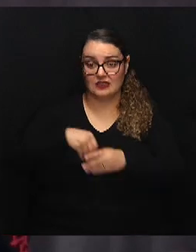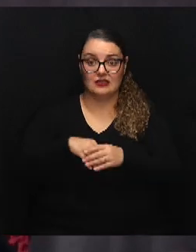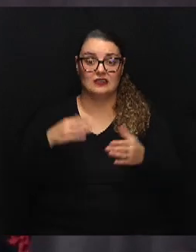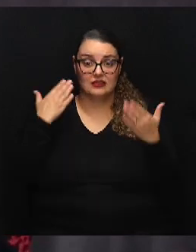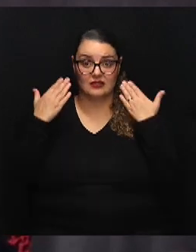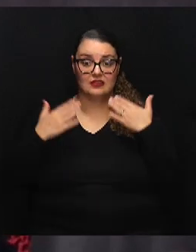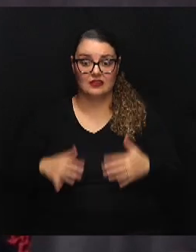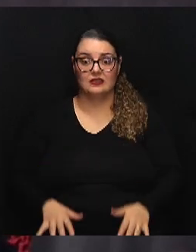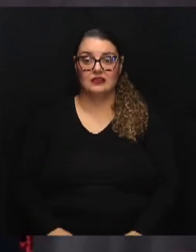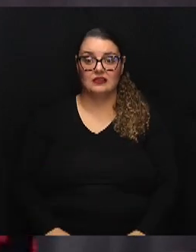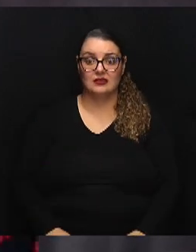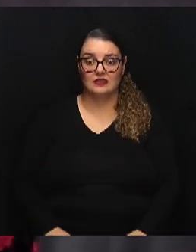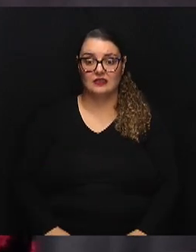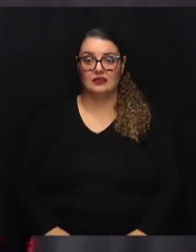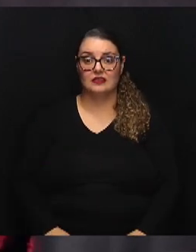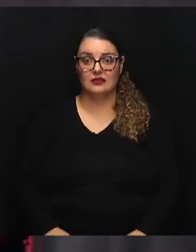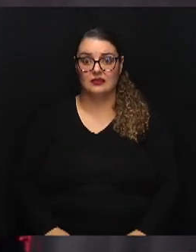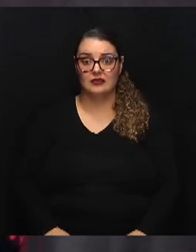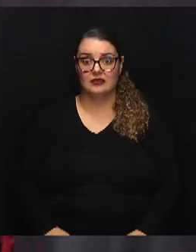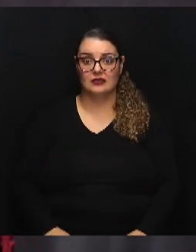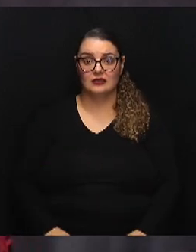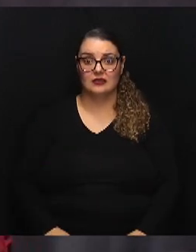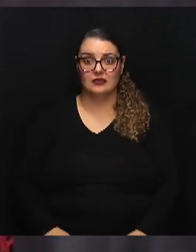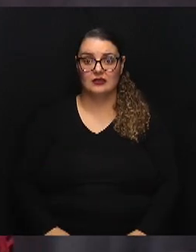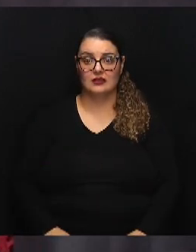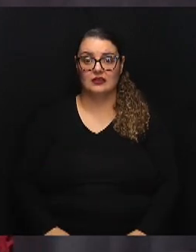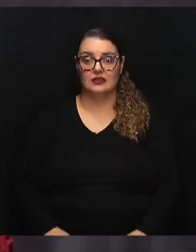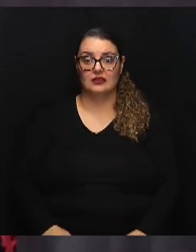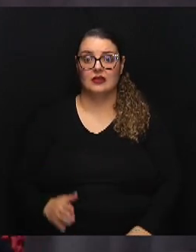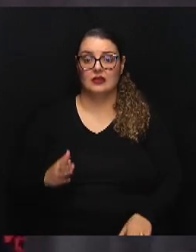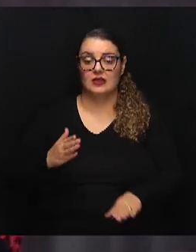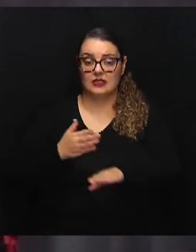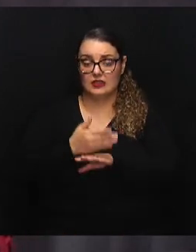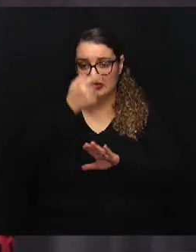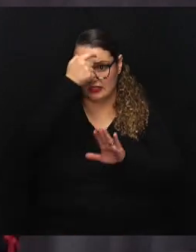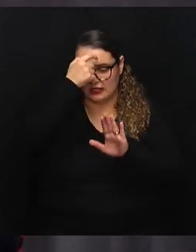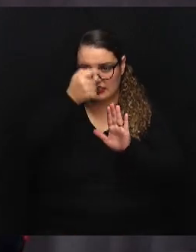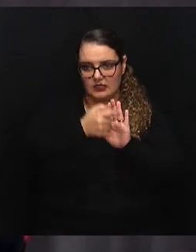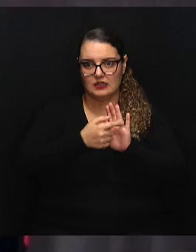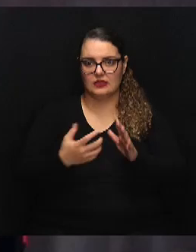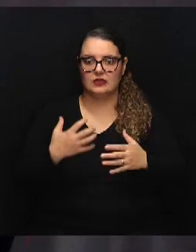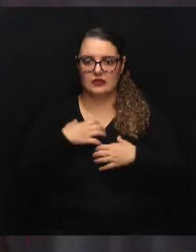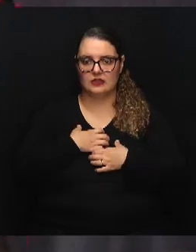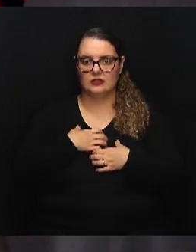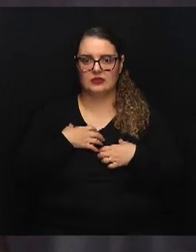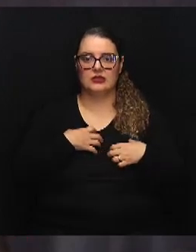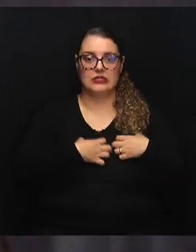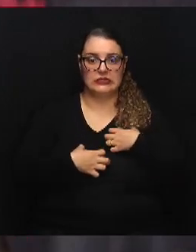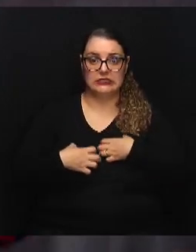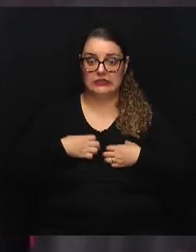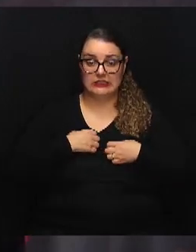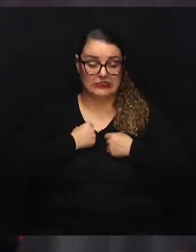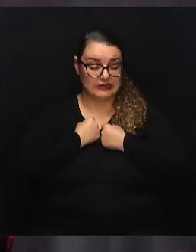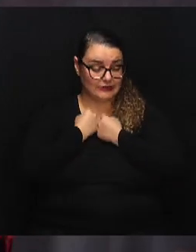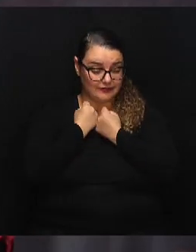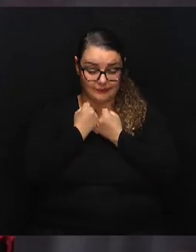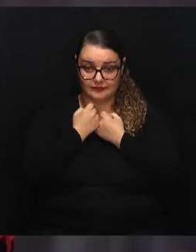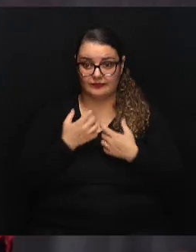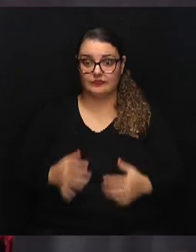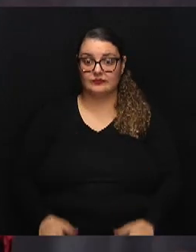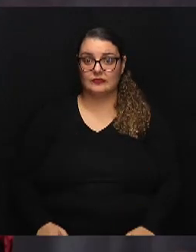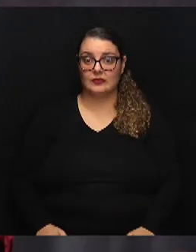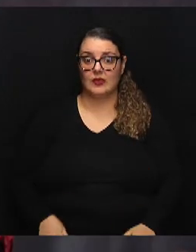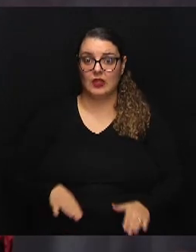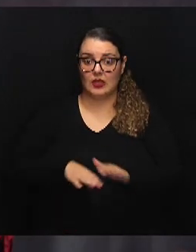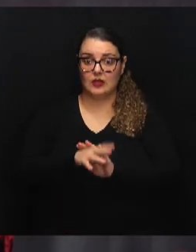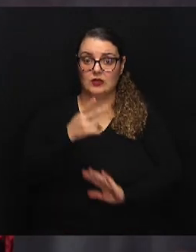gente, por exemplo, essa entrada da inteligência artificial, ela gera uma certa angústia, né, porque assim, eu costumo dizer